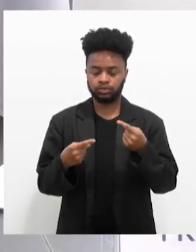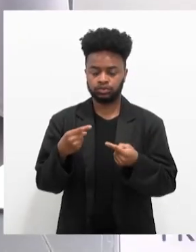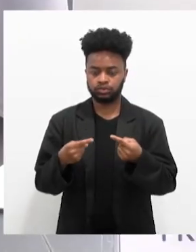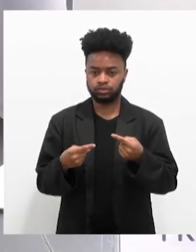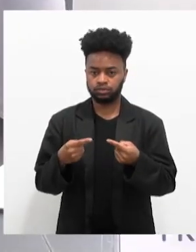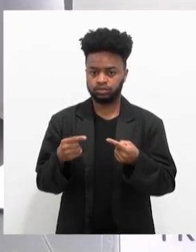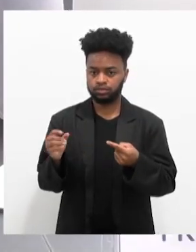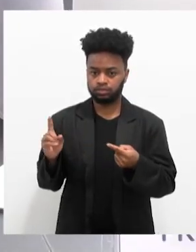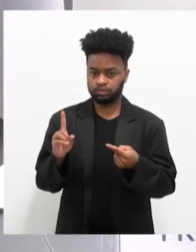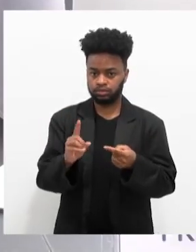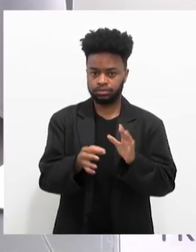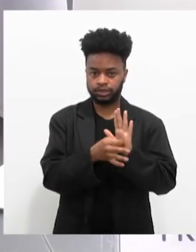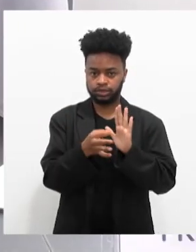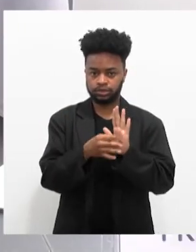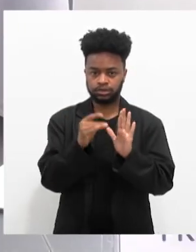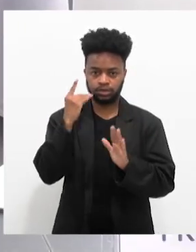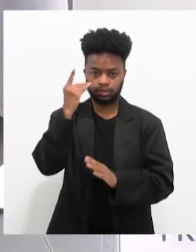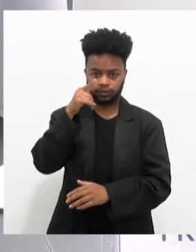Para parecer, deputado Fred.